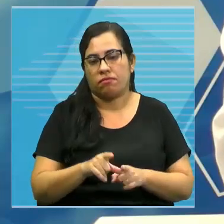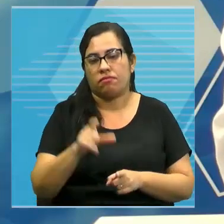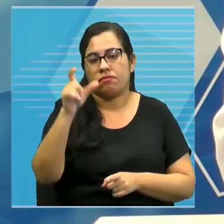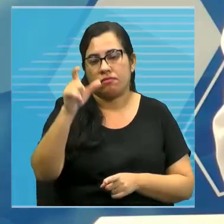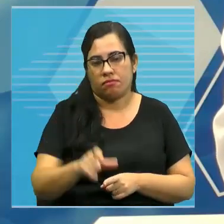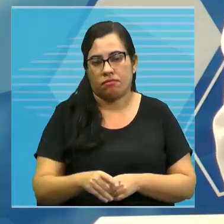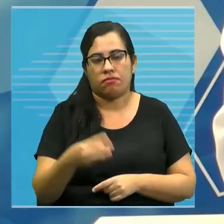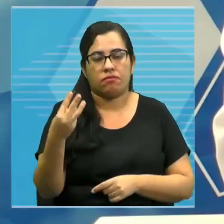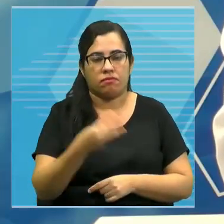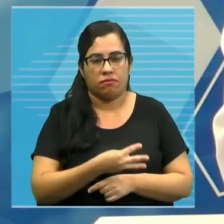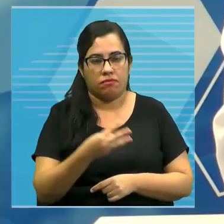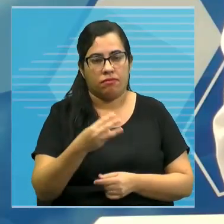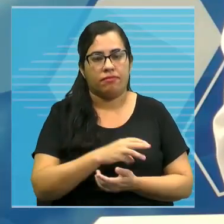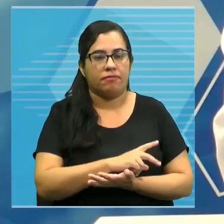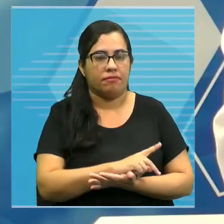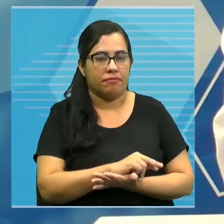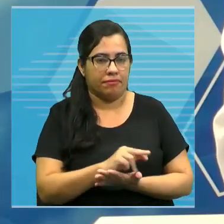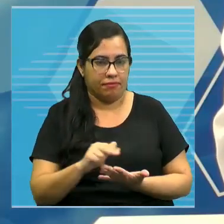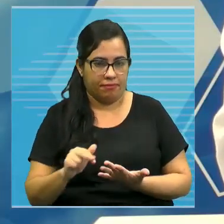né